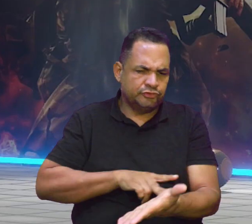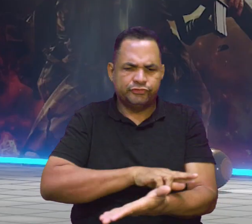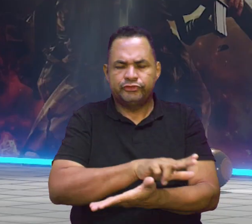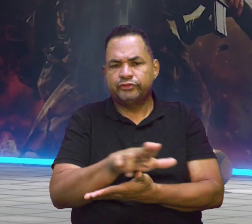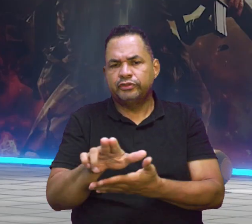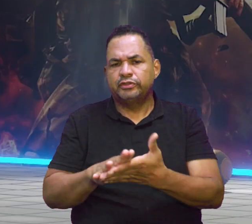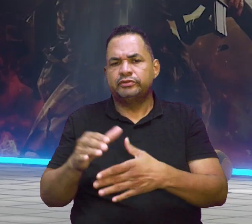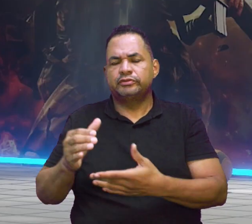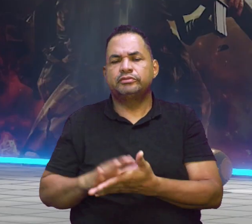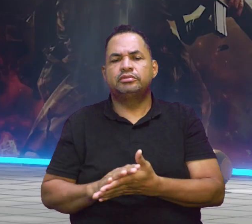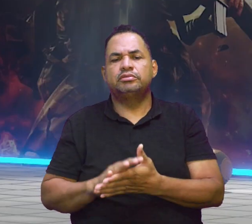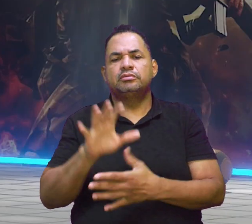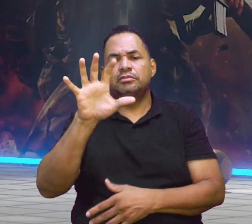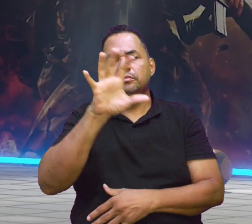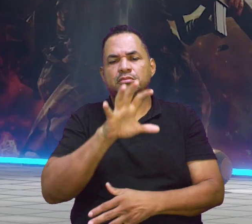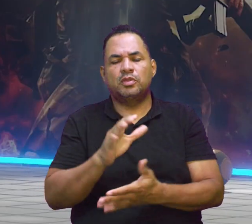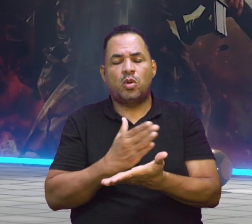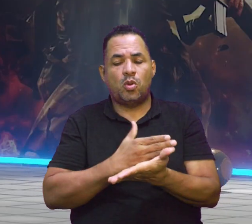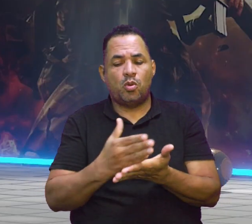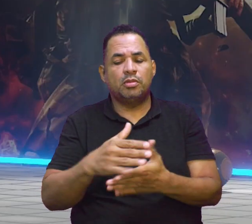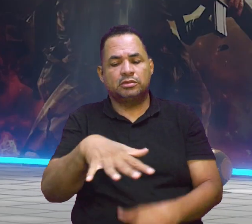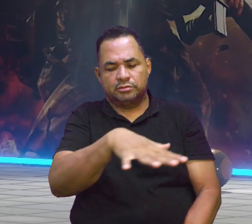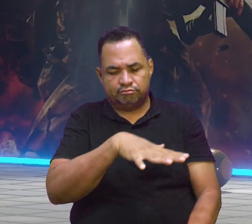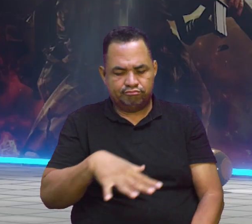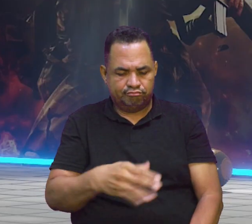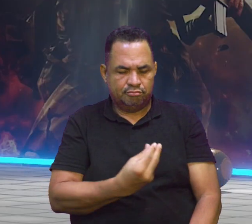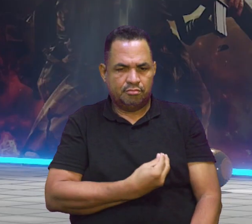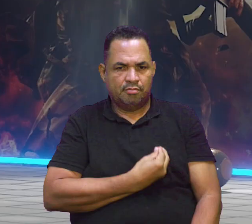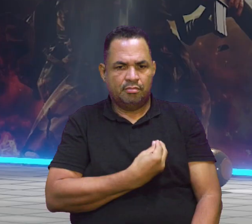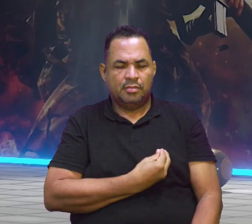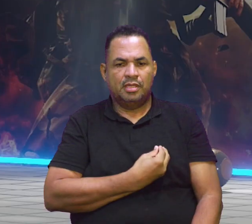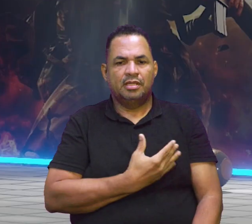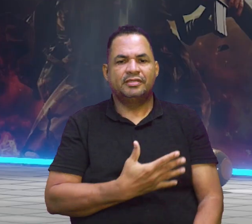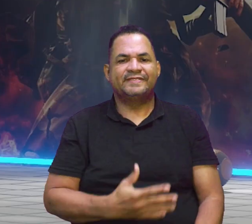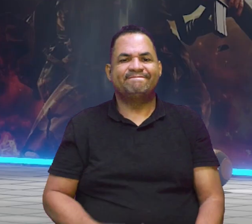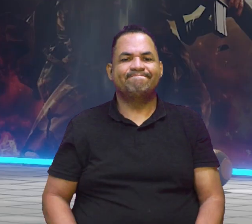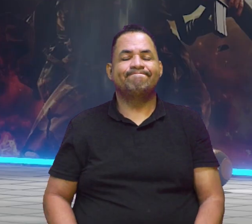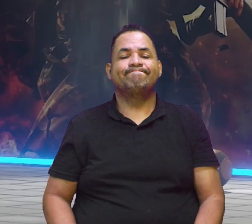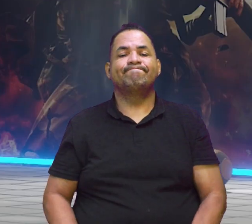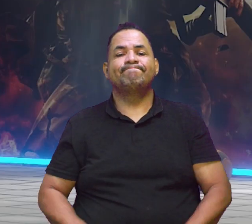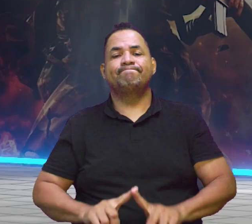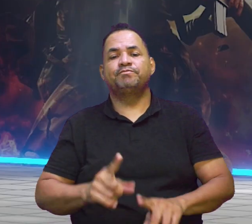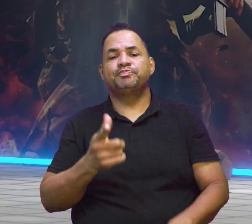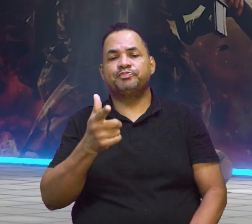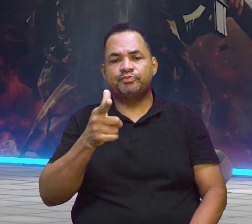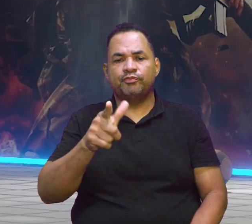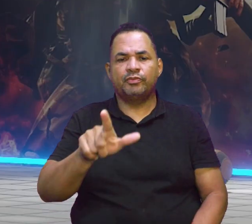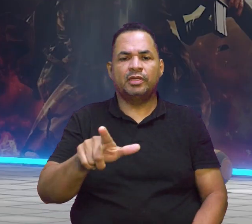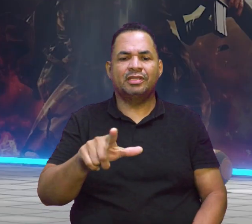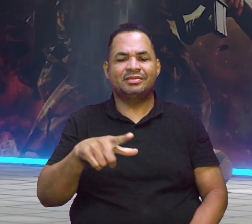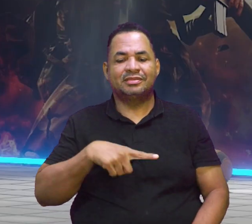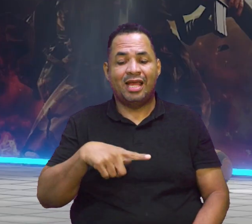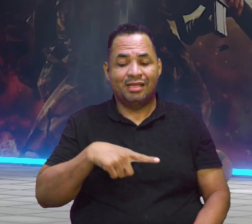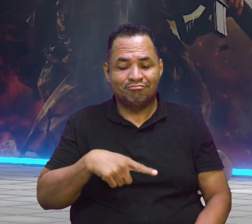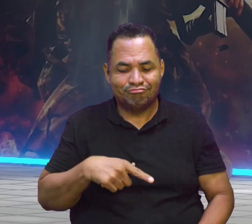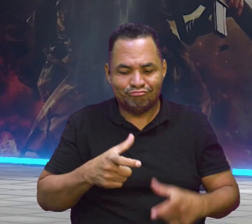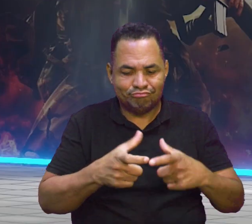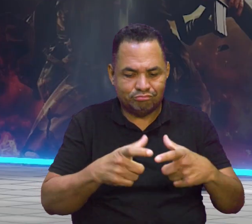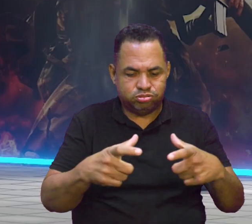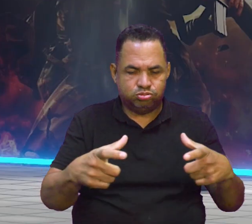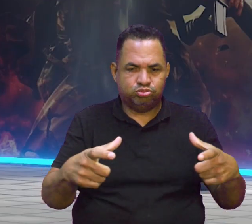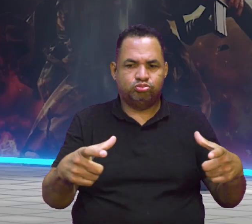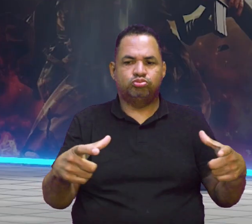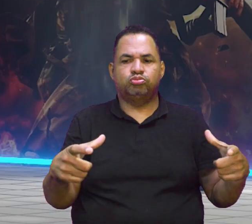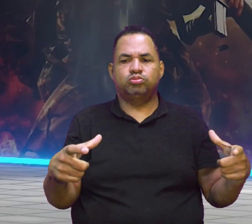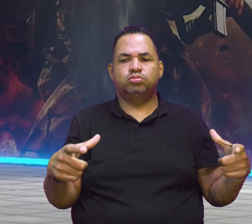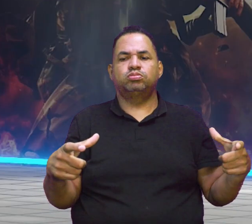começar a morar nessa região. Só que, mais uma vez, essa região ela vai crescer demais. E nessa